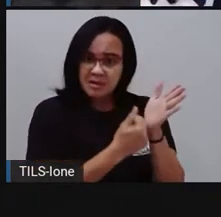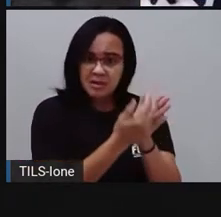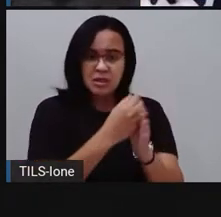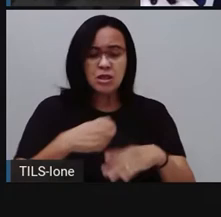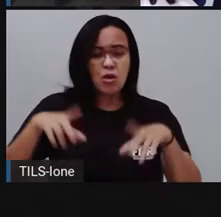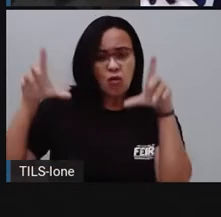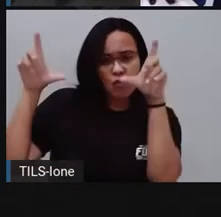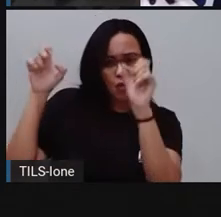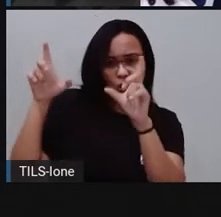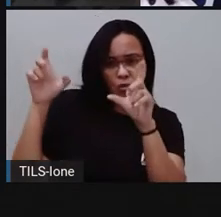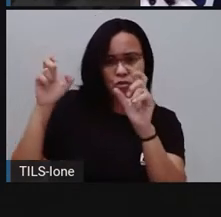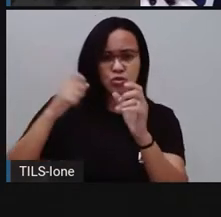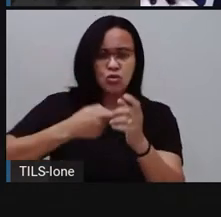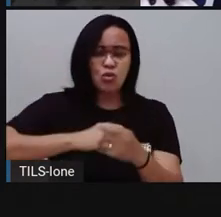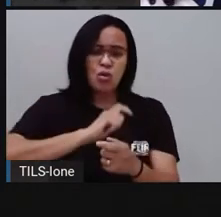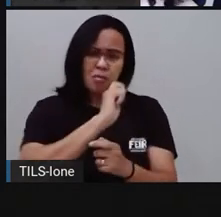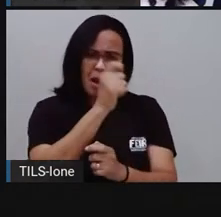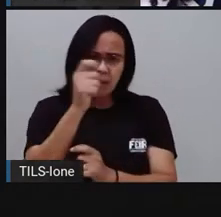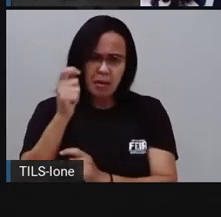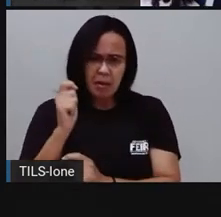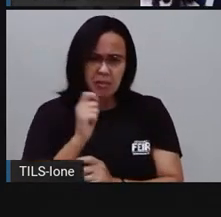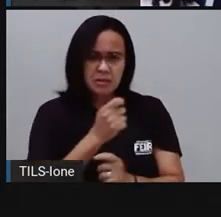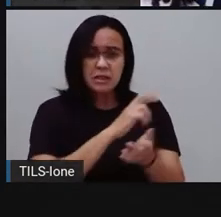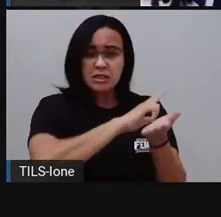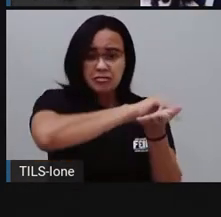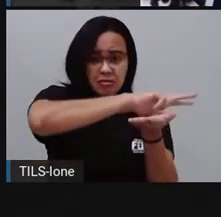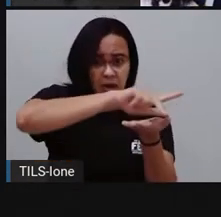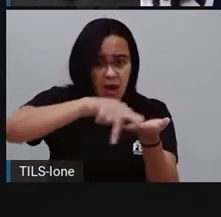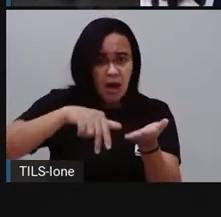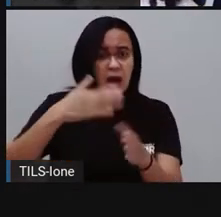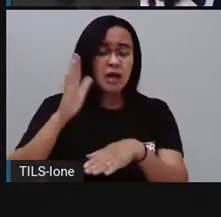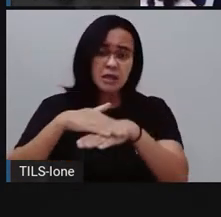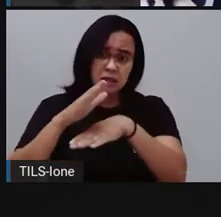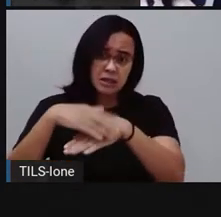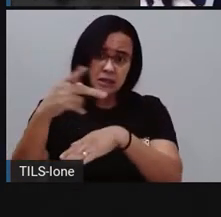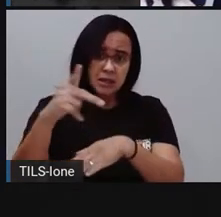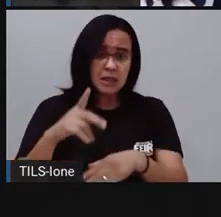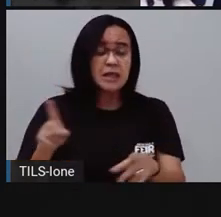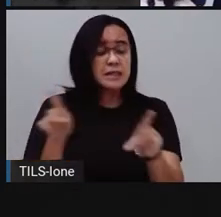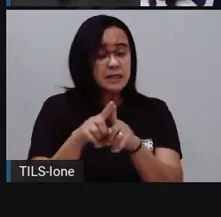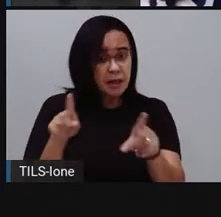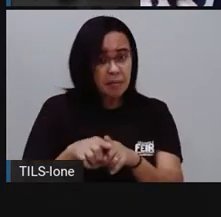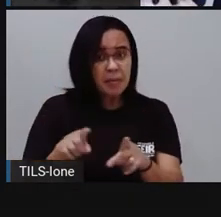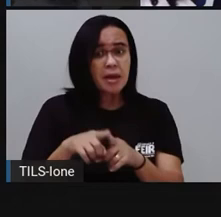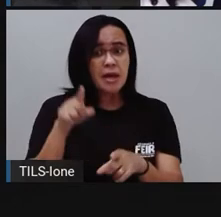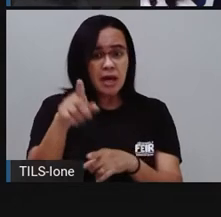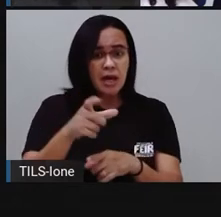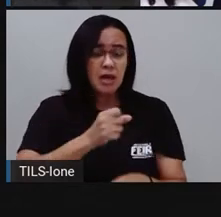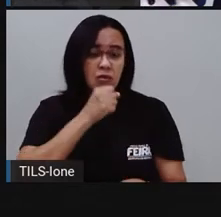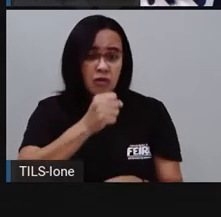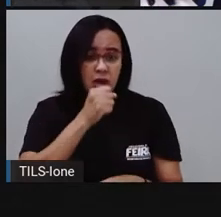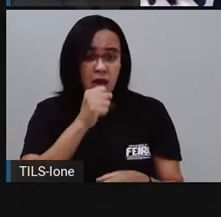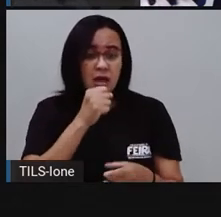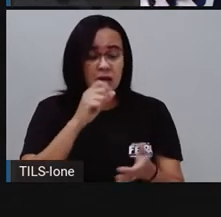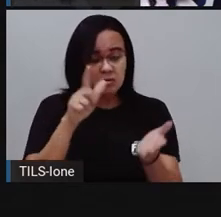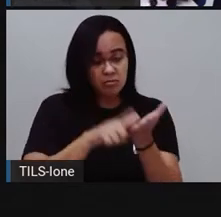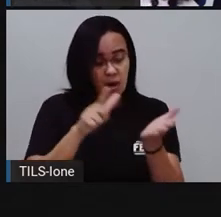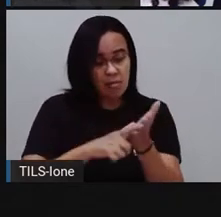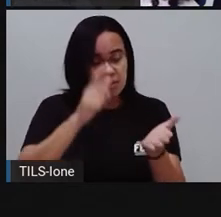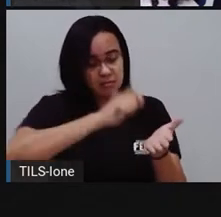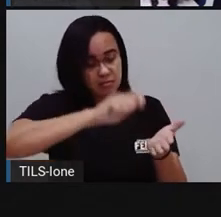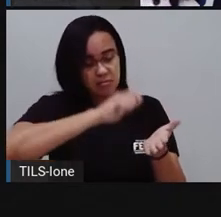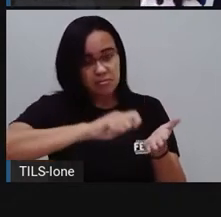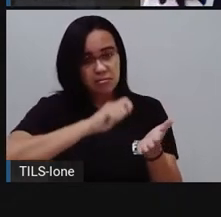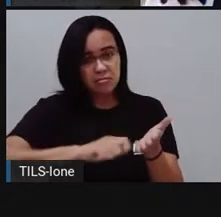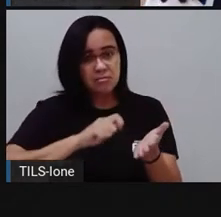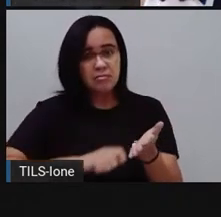um dos documentários sobre Dona Crispina dos Santos, né? Então, ele é responsável por vários